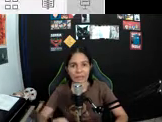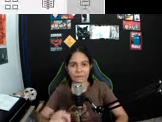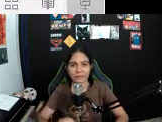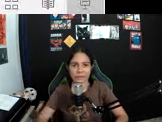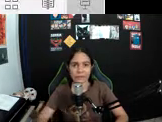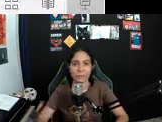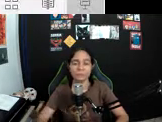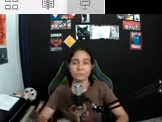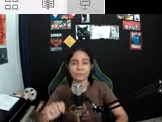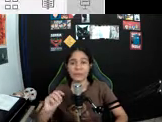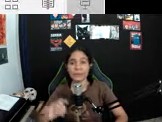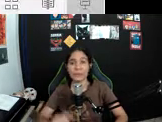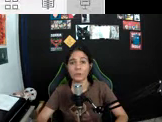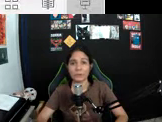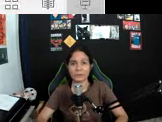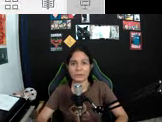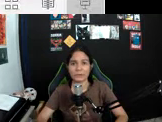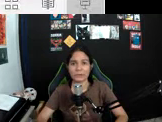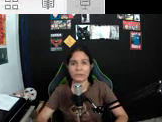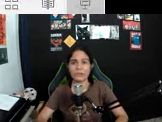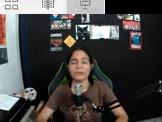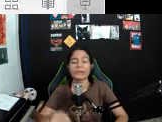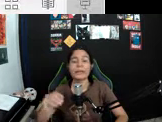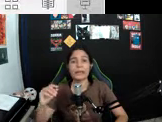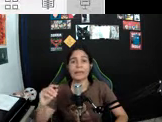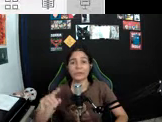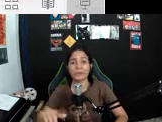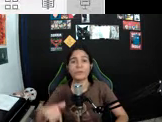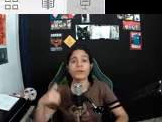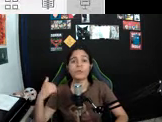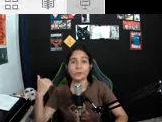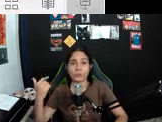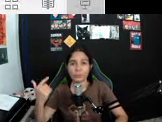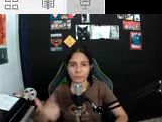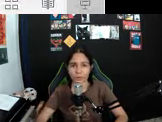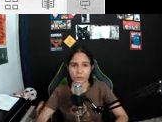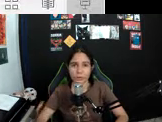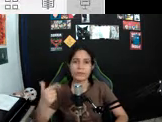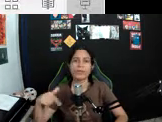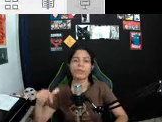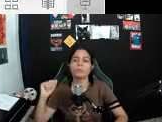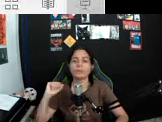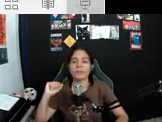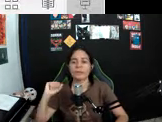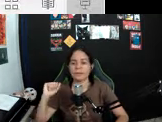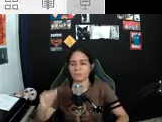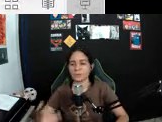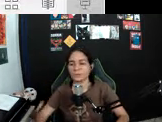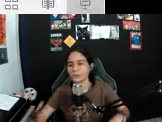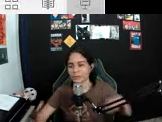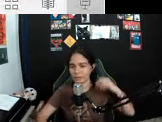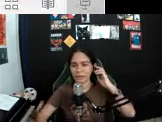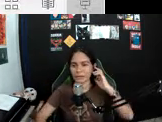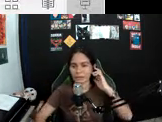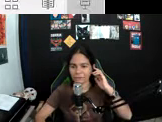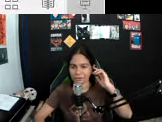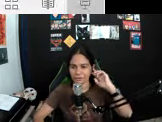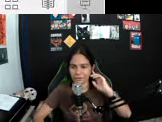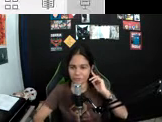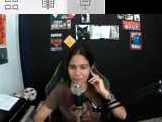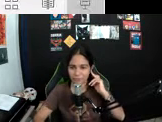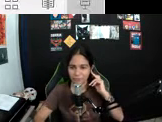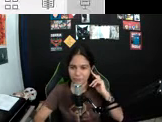de reinfecção, em algumas situações, elas estão vindo muito piores do que no primeiro caso. Oi, quem